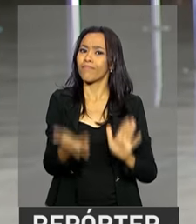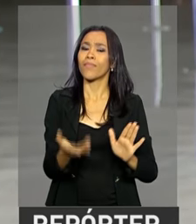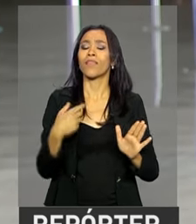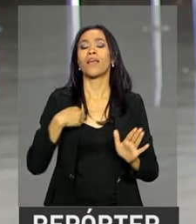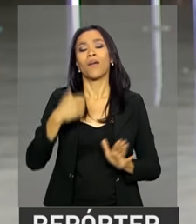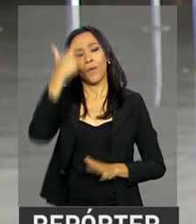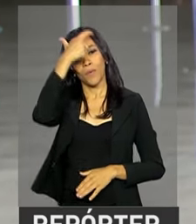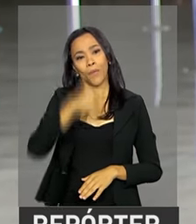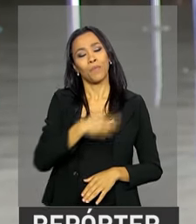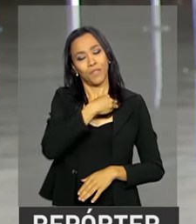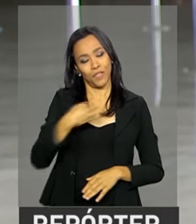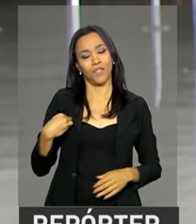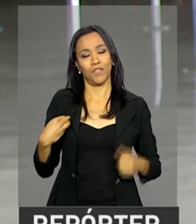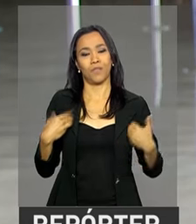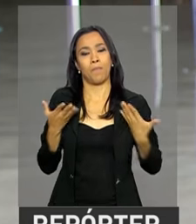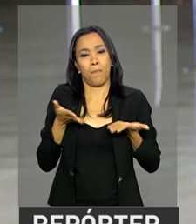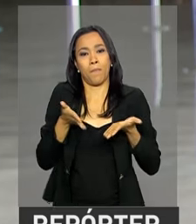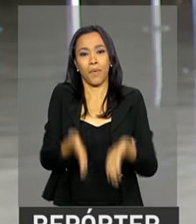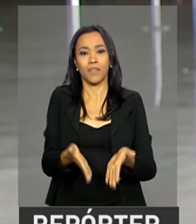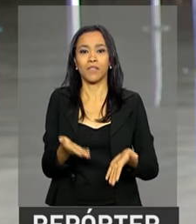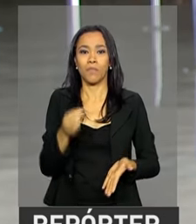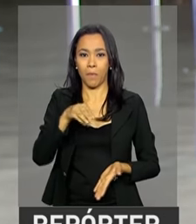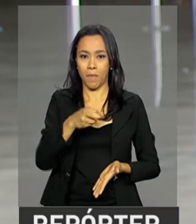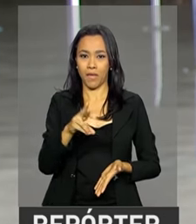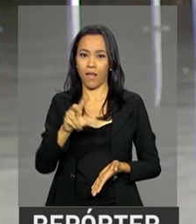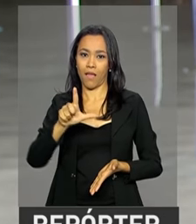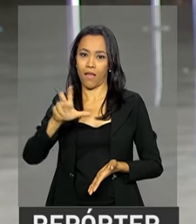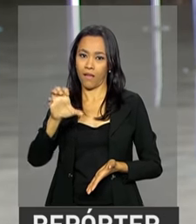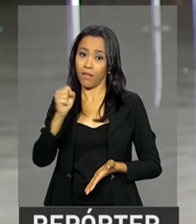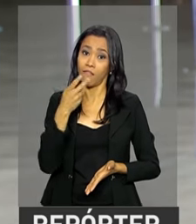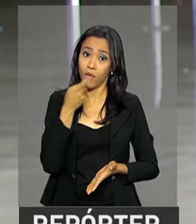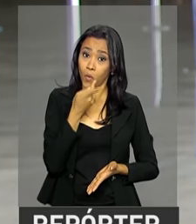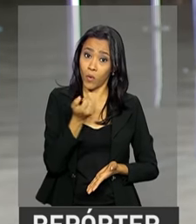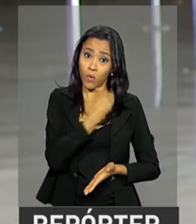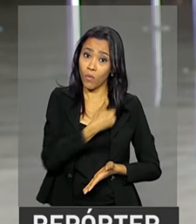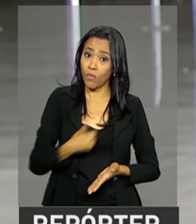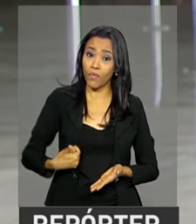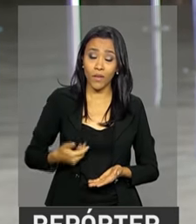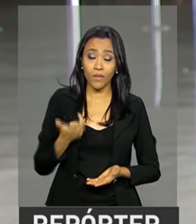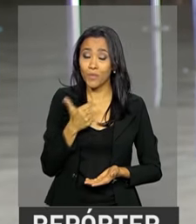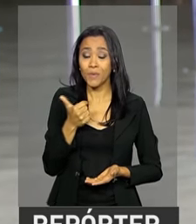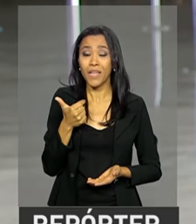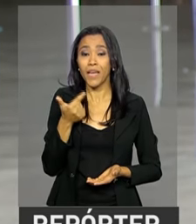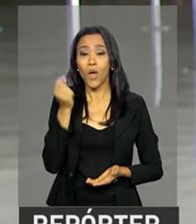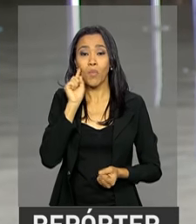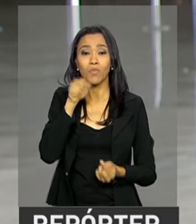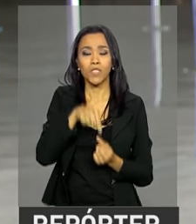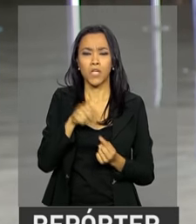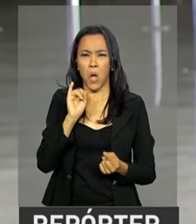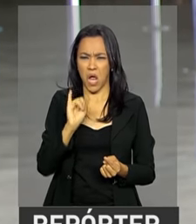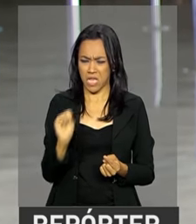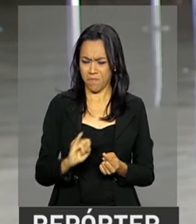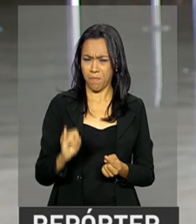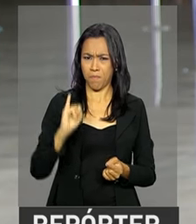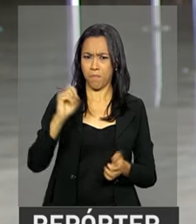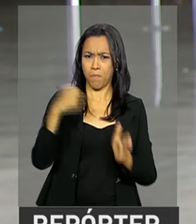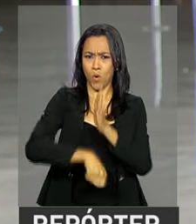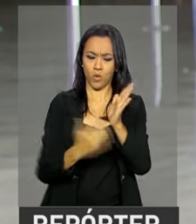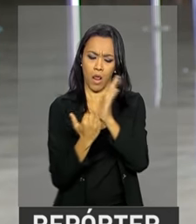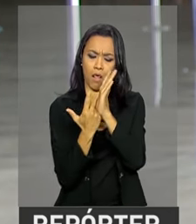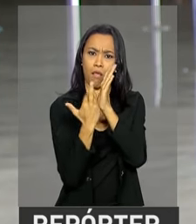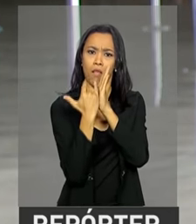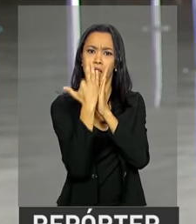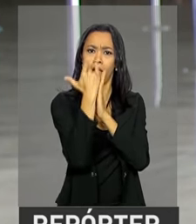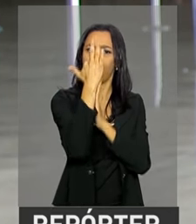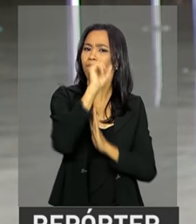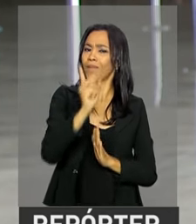participou ao vivo do programa no estúdio da Voz do Brasil e falou que o governo não tem intenção de aumentar impostos já que busca